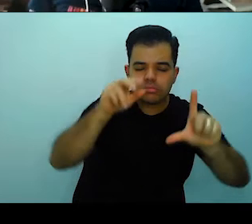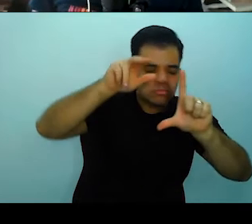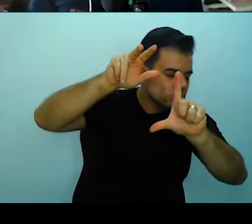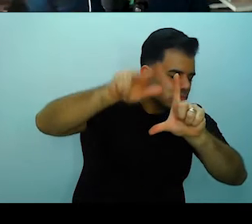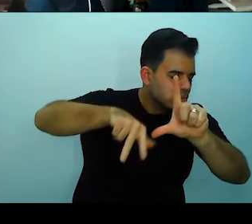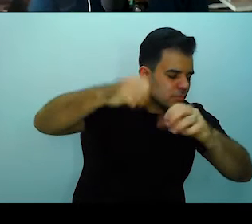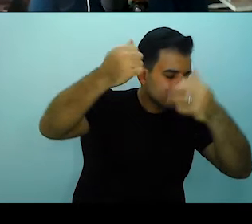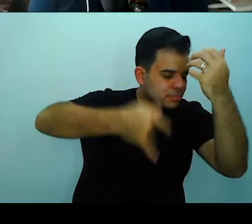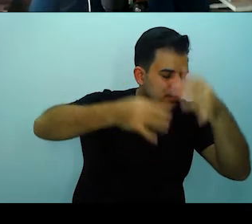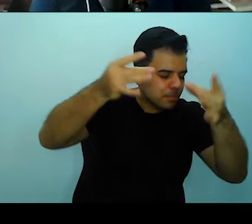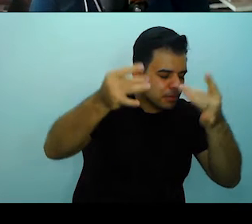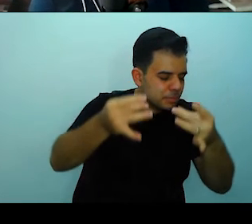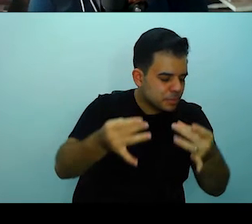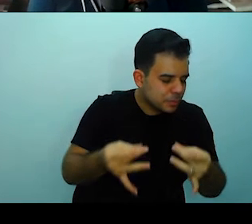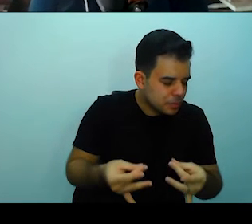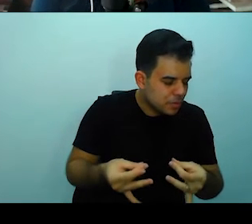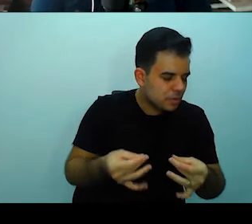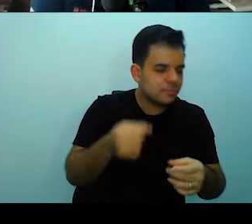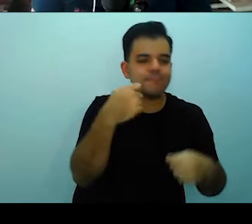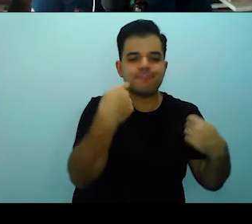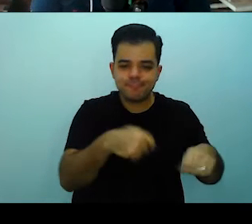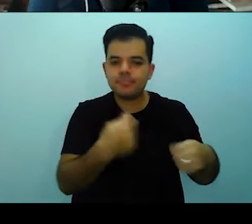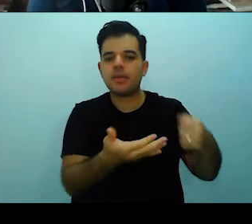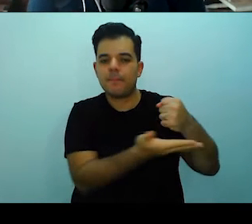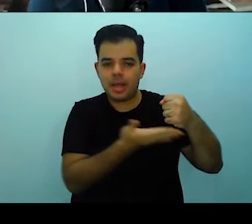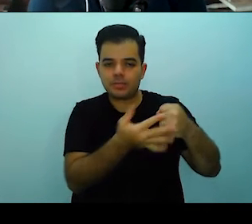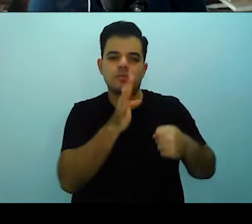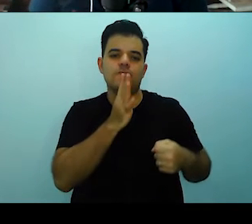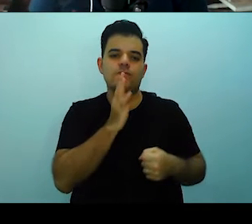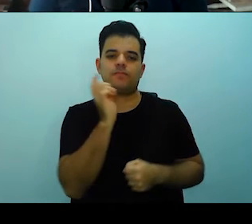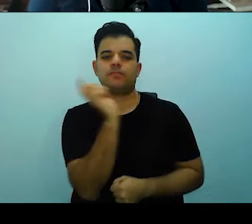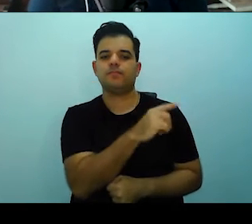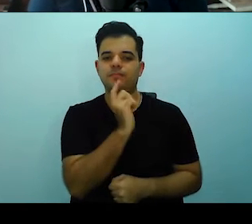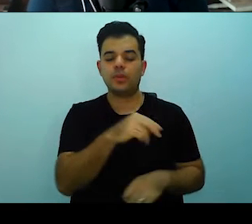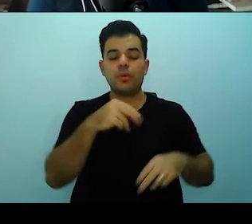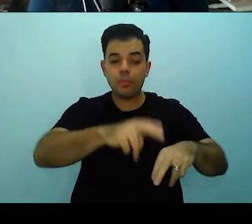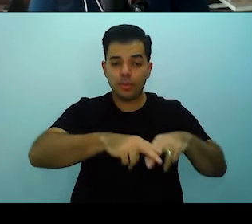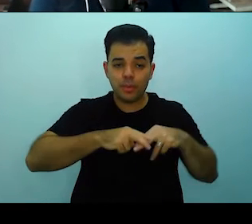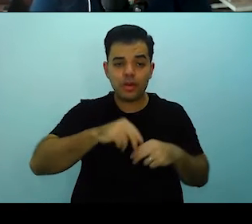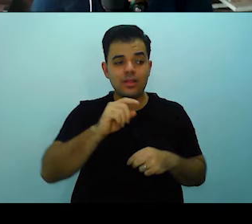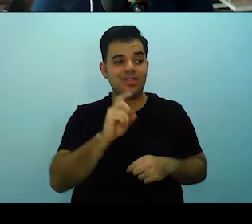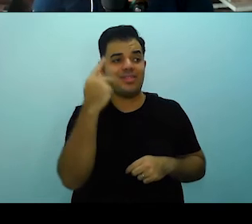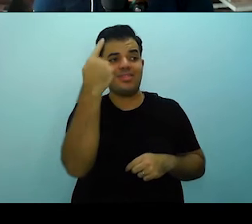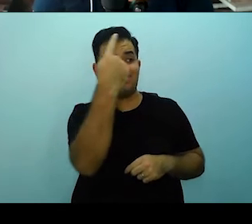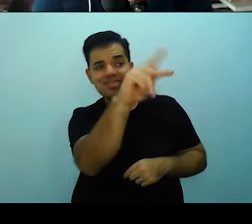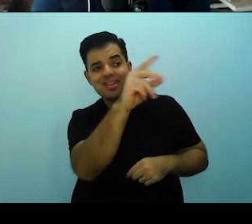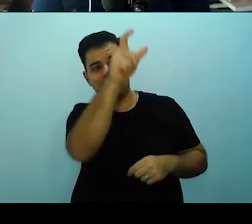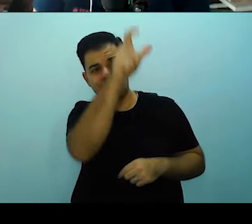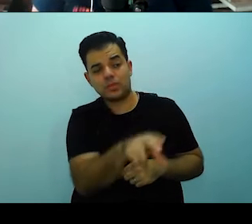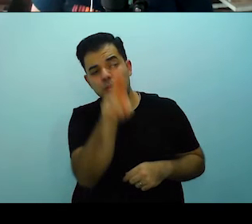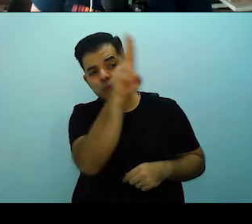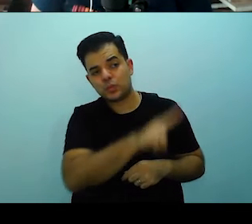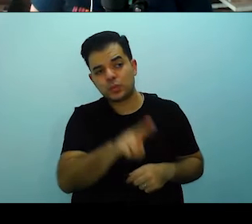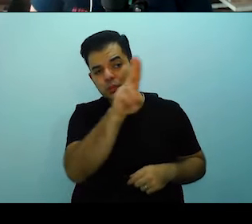nós, analistas de teste, lutamos para preservar, para garantir que o nosso usuário ele vai entender o componente com o qual ele está interagindo.